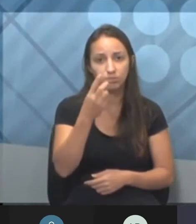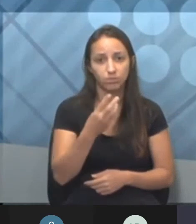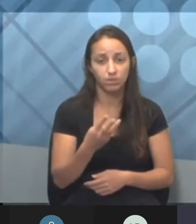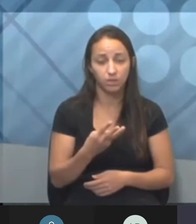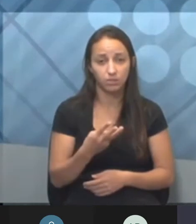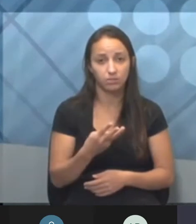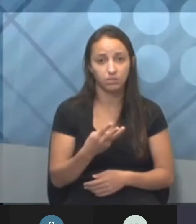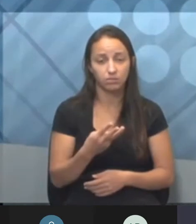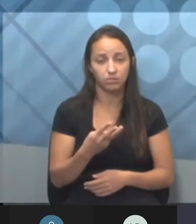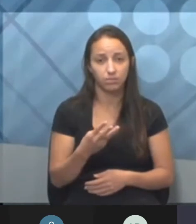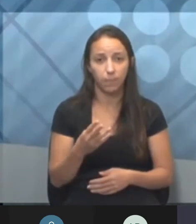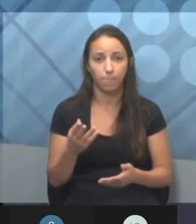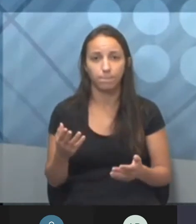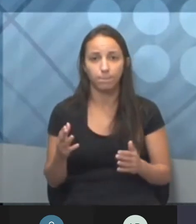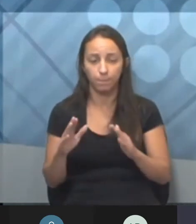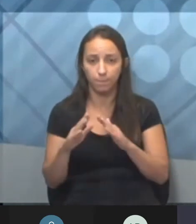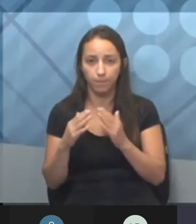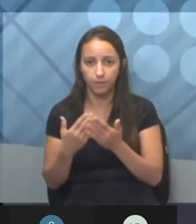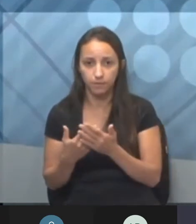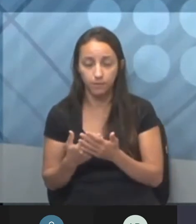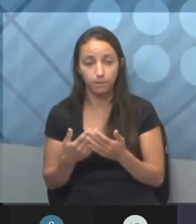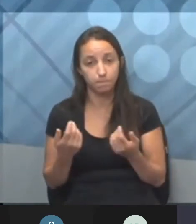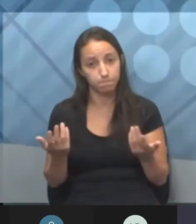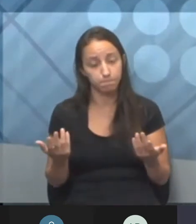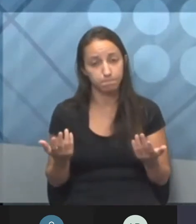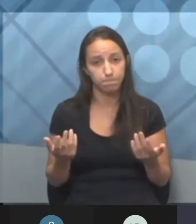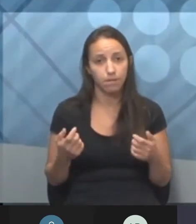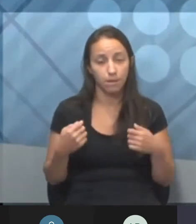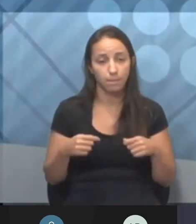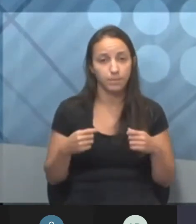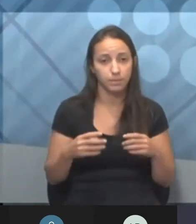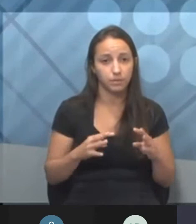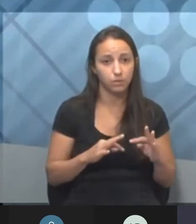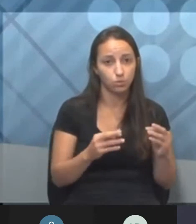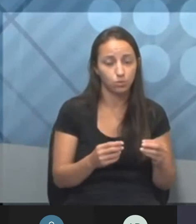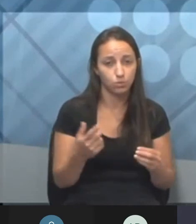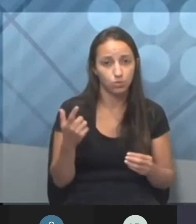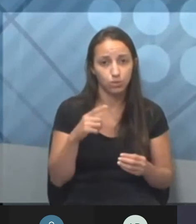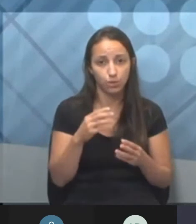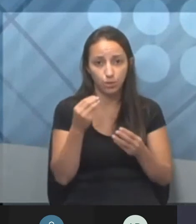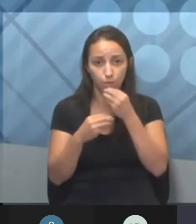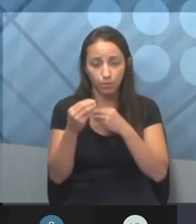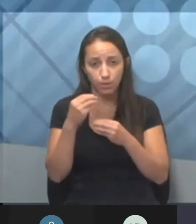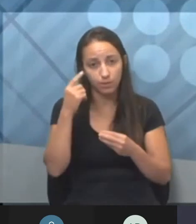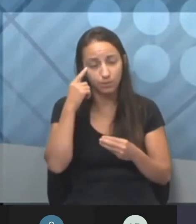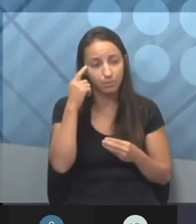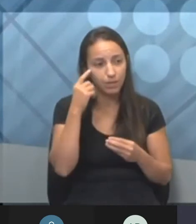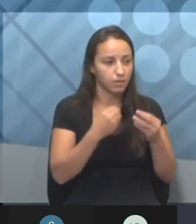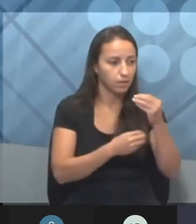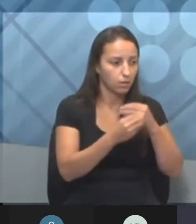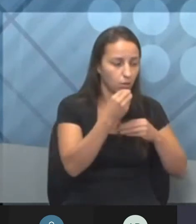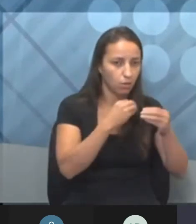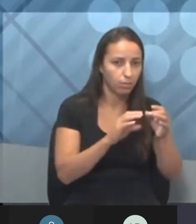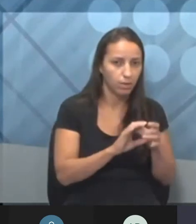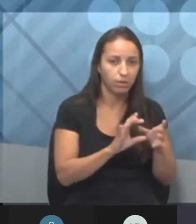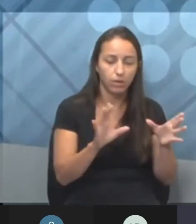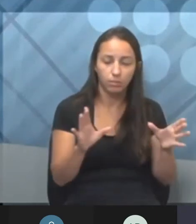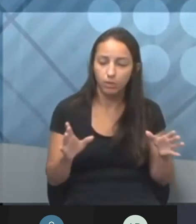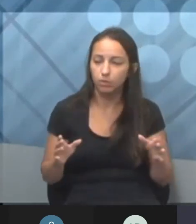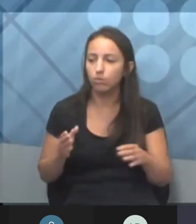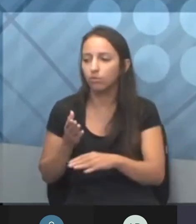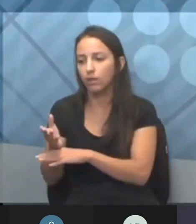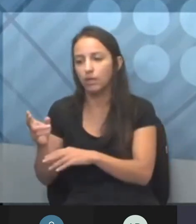essa rotatividade para que todos consigam comer, né? Então, pensar num canto, num ambiente, né, que possa